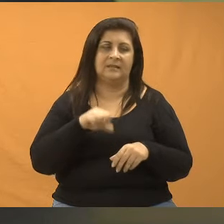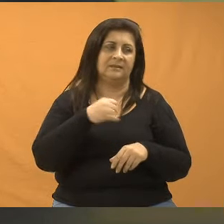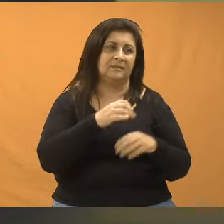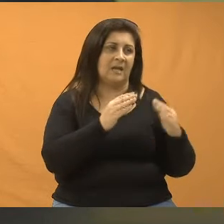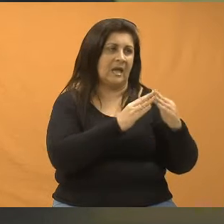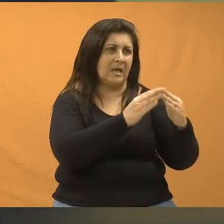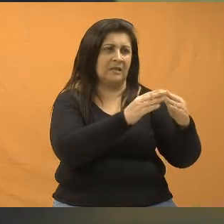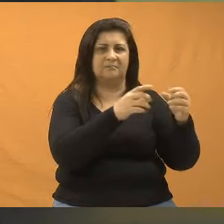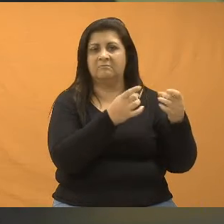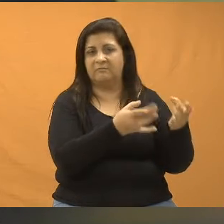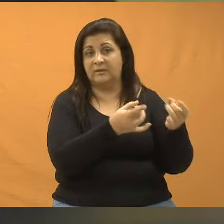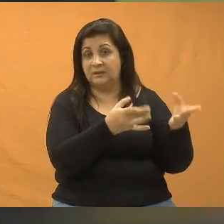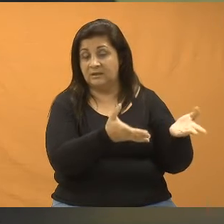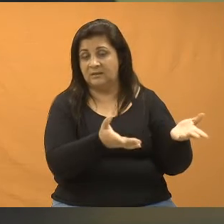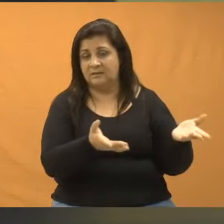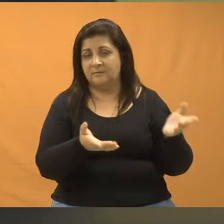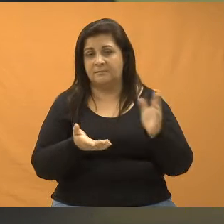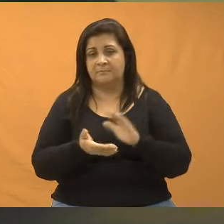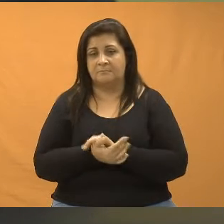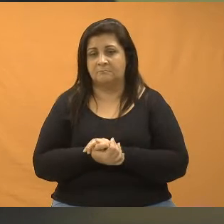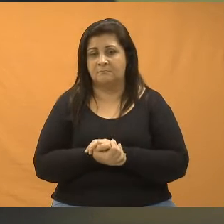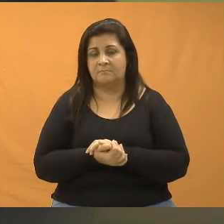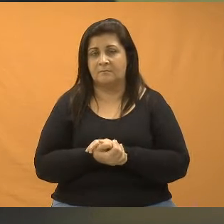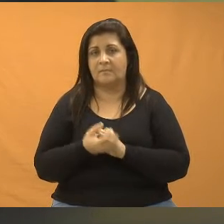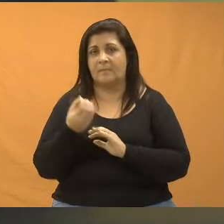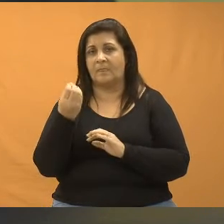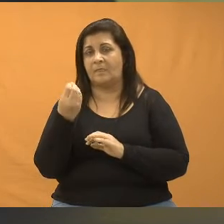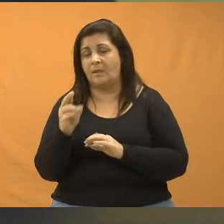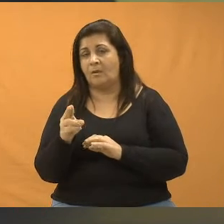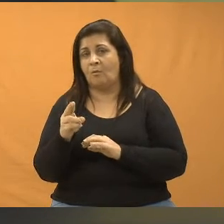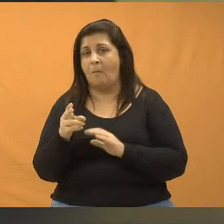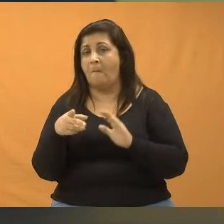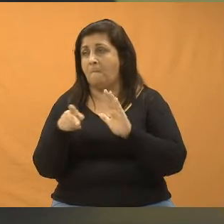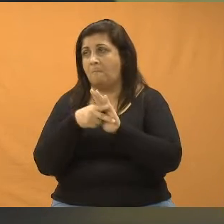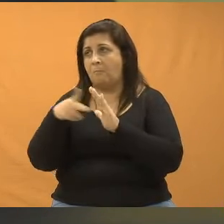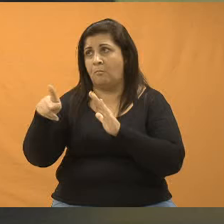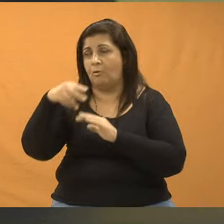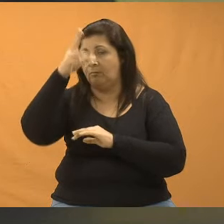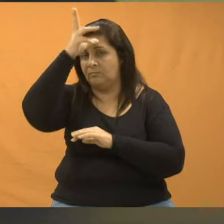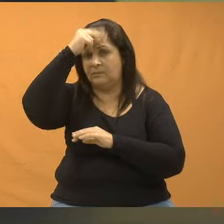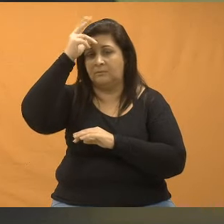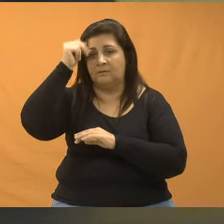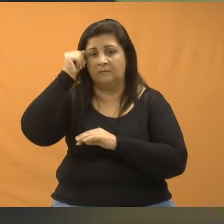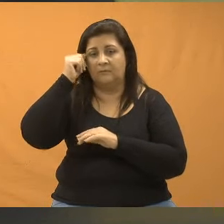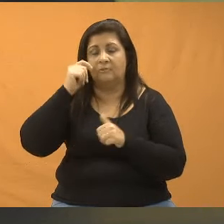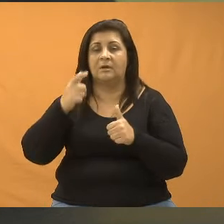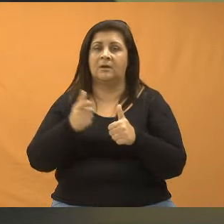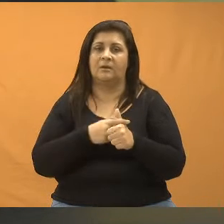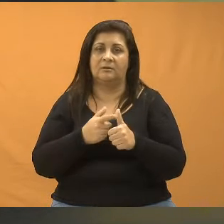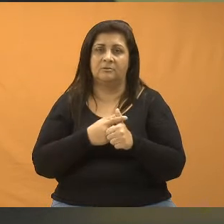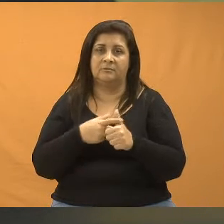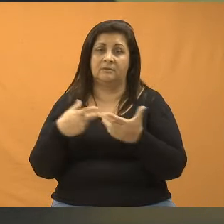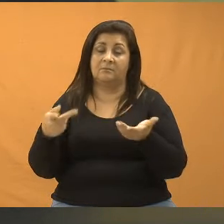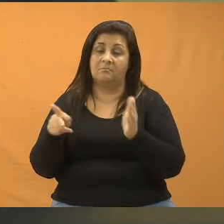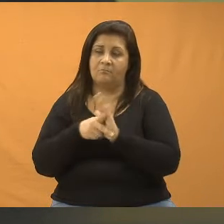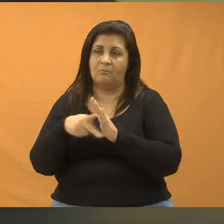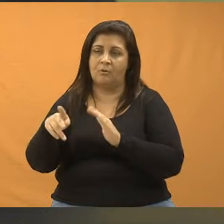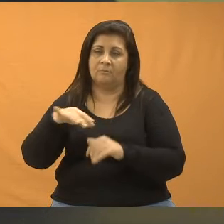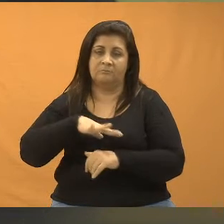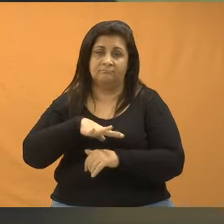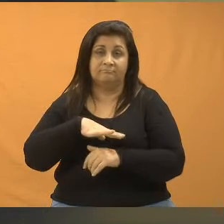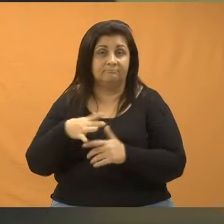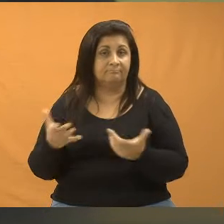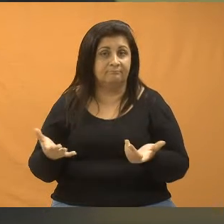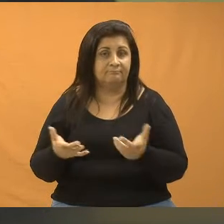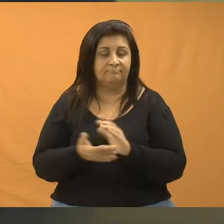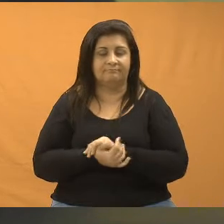bens, e o município municipalizando a Santa Casa, essa dívida passa automaticamente para o município. Então,